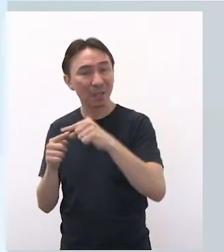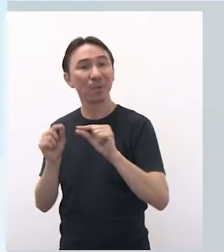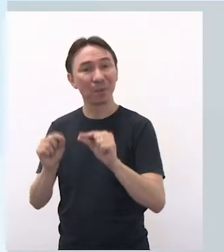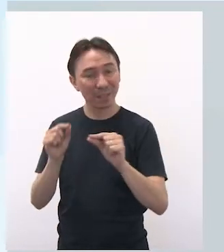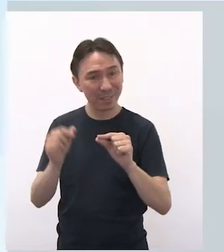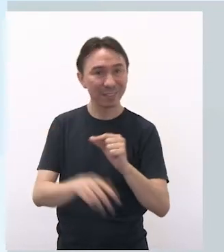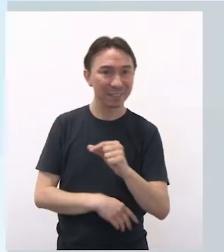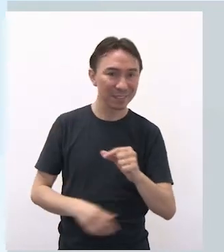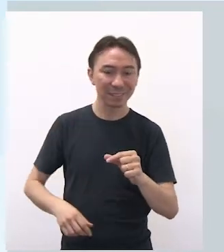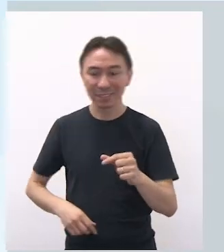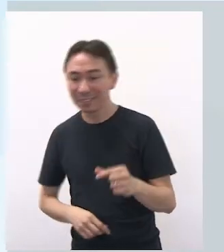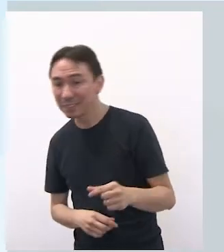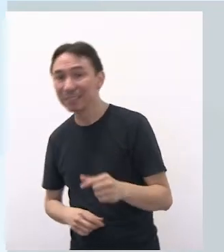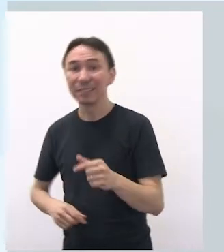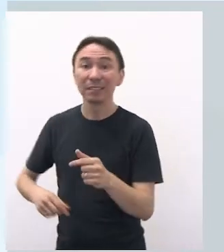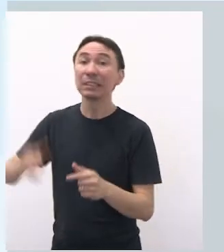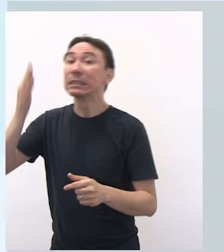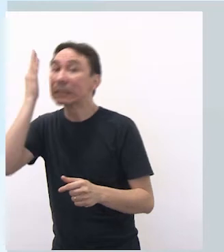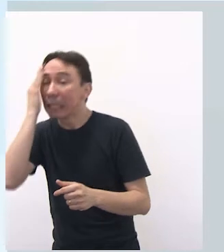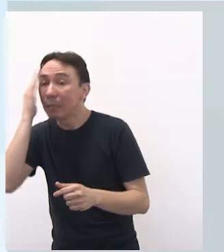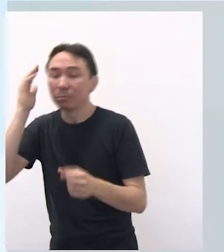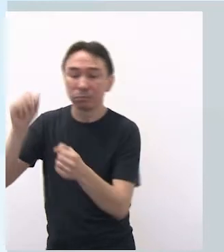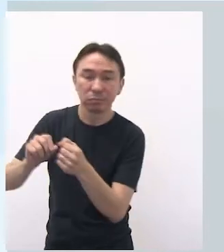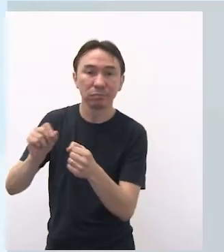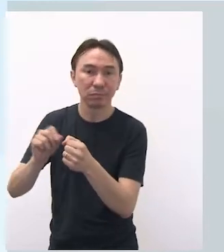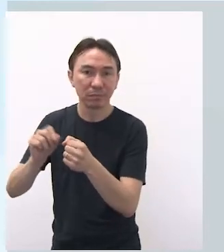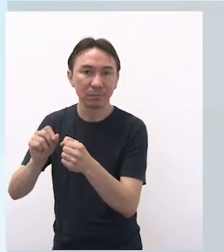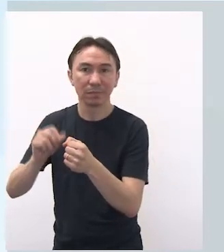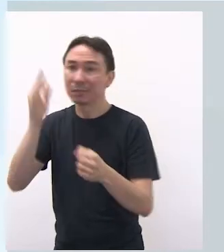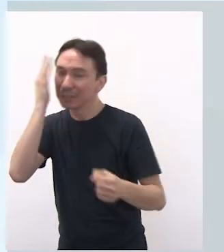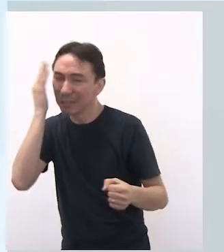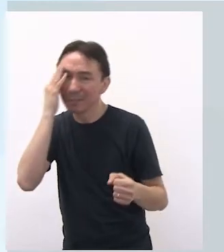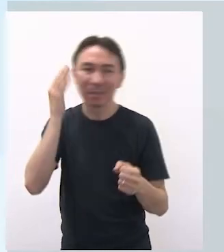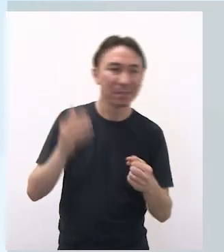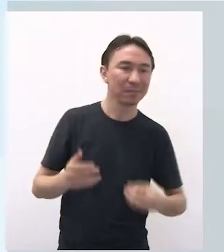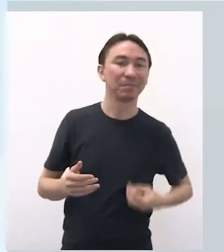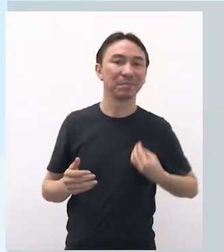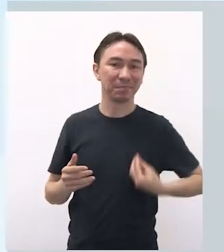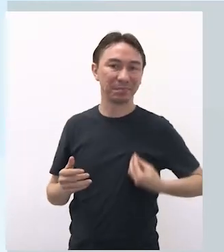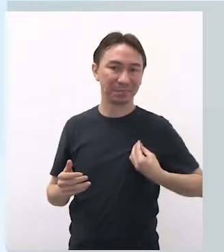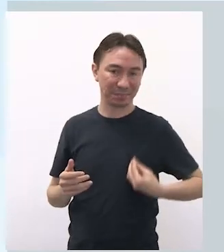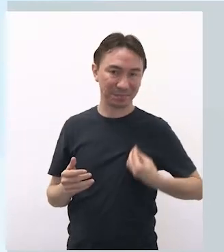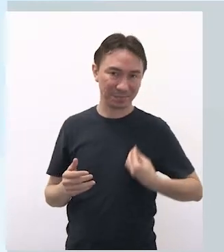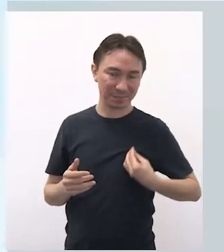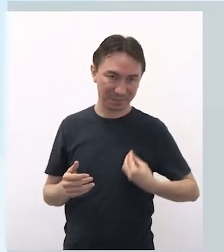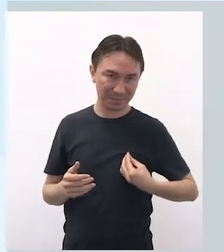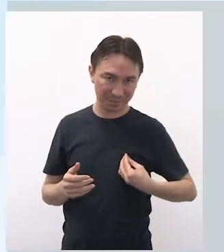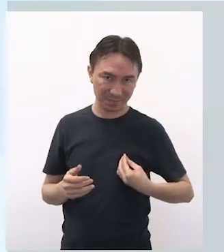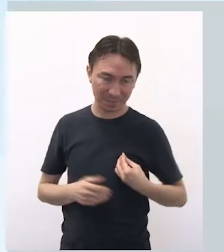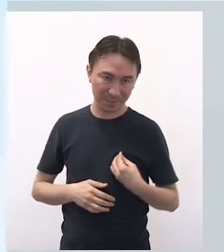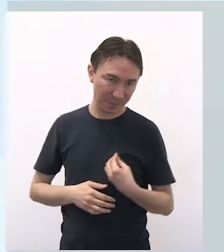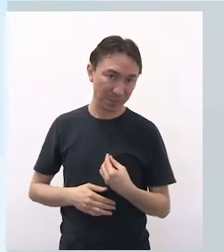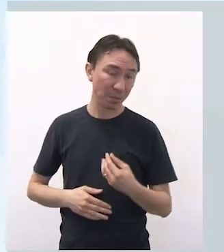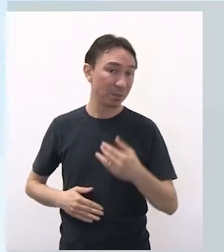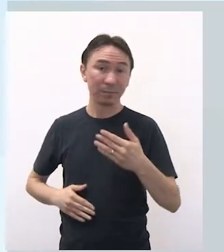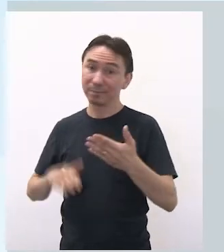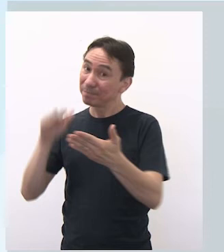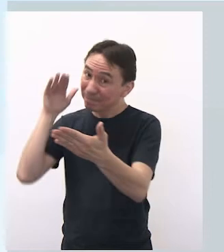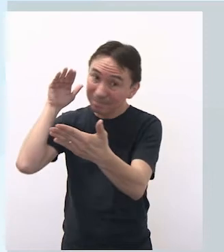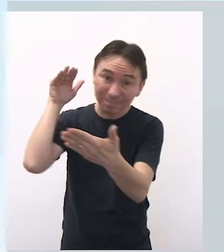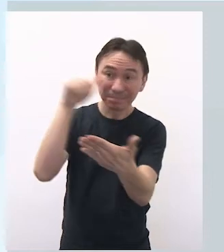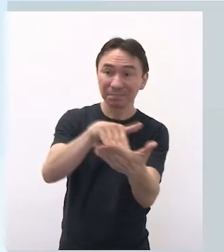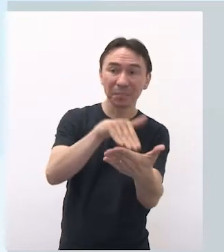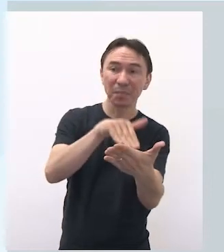Saber fazer, saber ser. E, para finalizar, a gente tem o nível mais avançado da